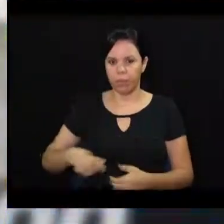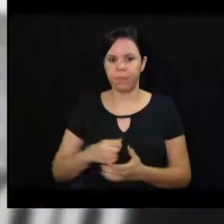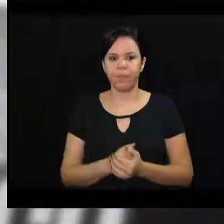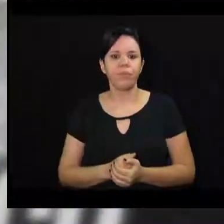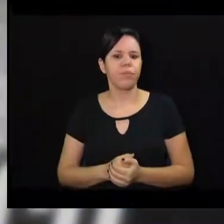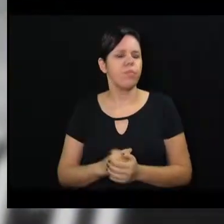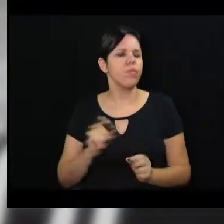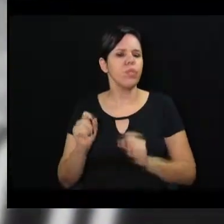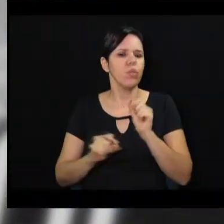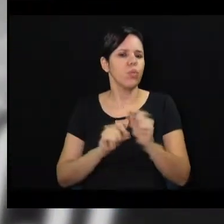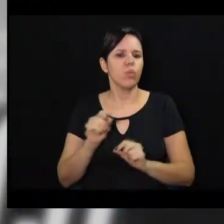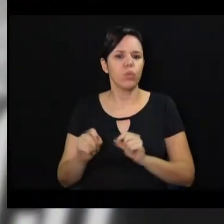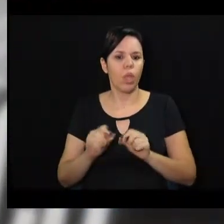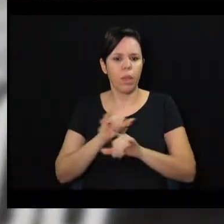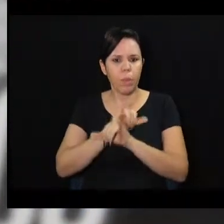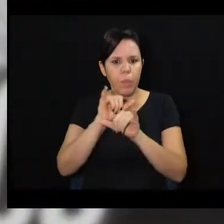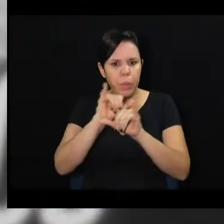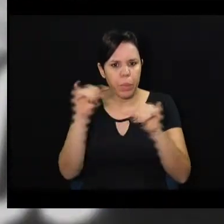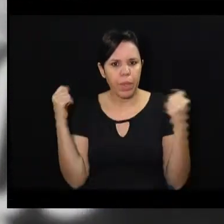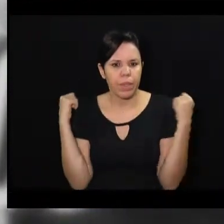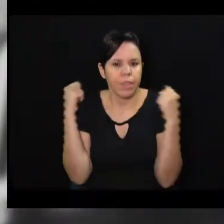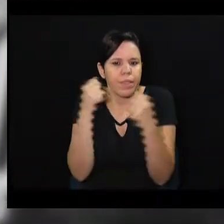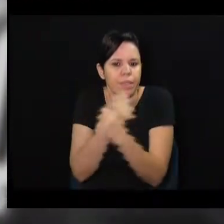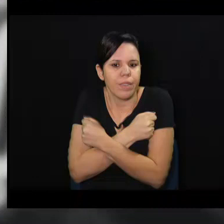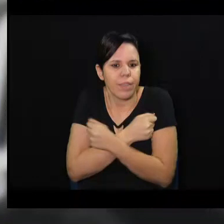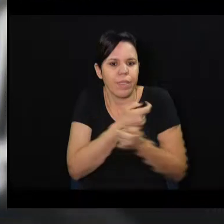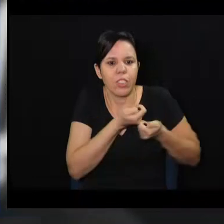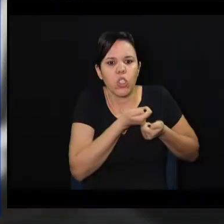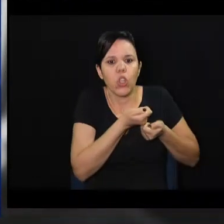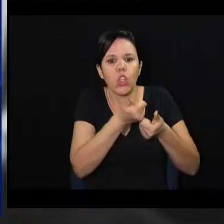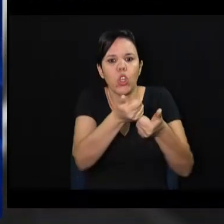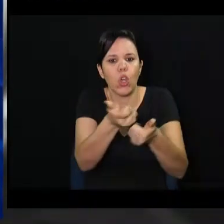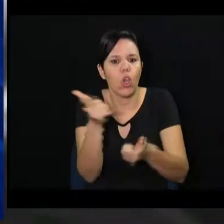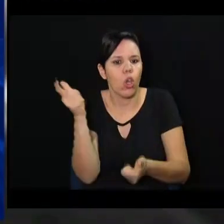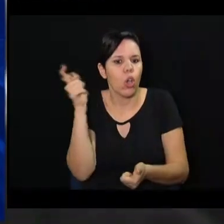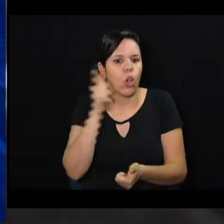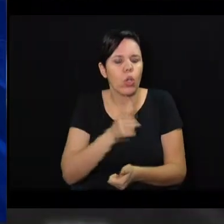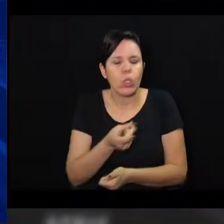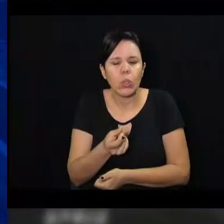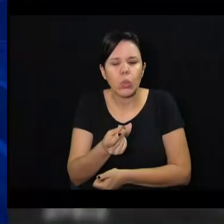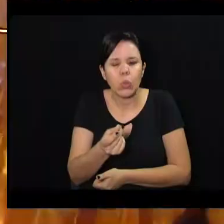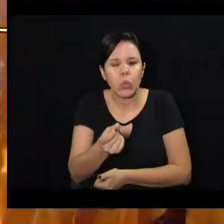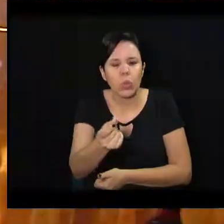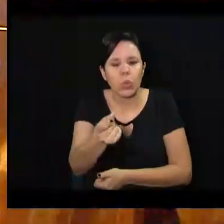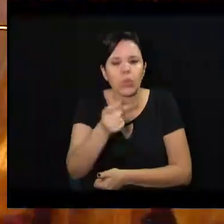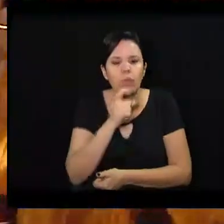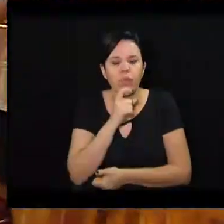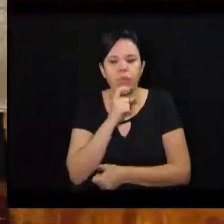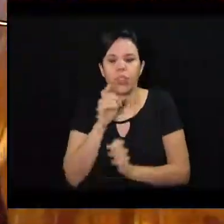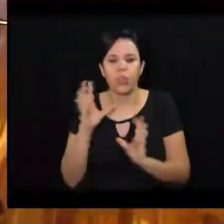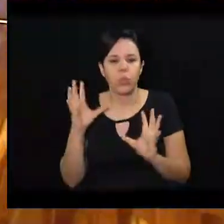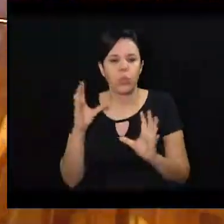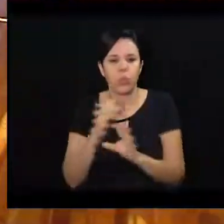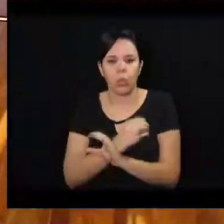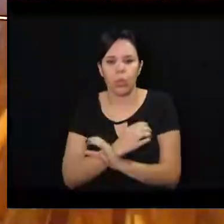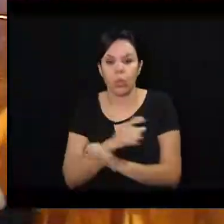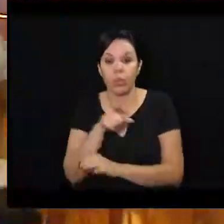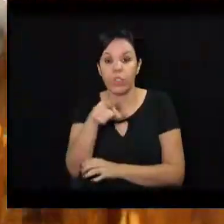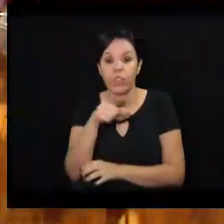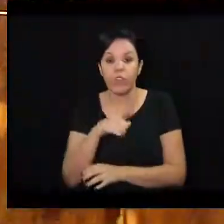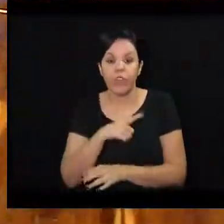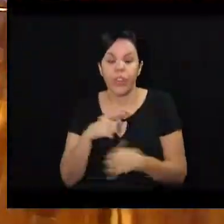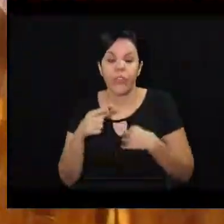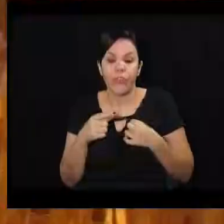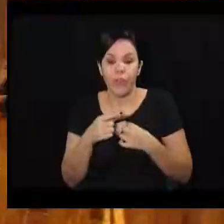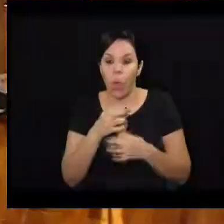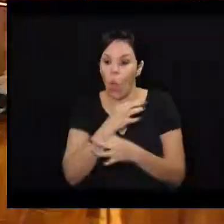clube aderiu à campanha do agasalho. Doe um abraço que dure o inverno todo. Então quem tiver uma roupa em bom